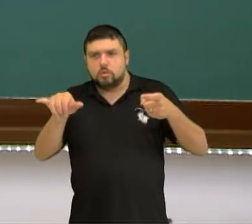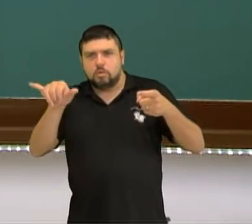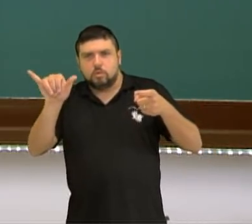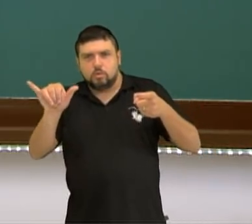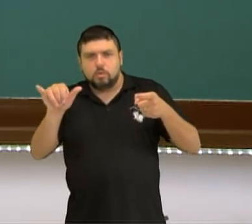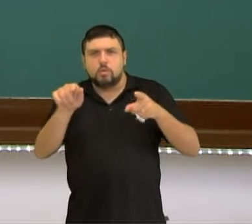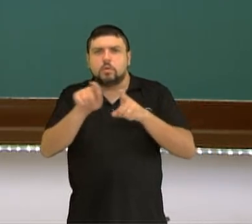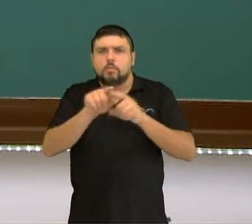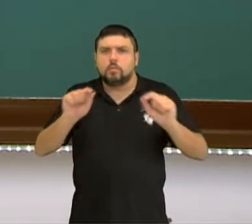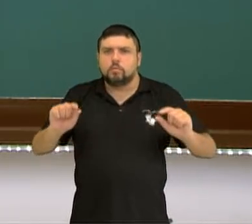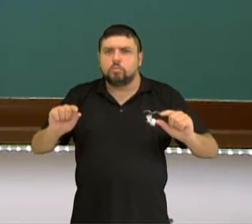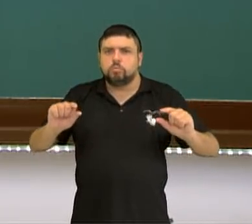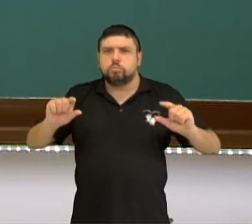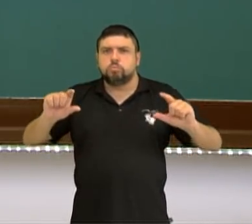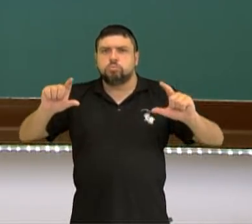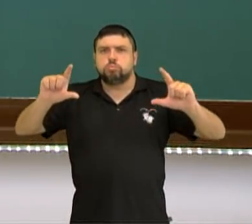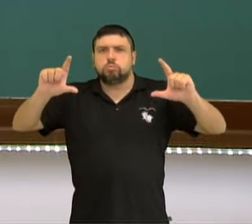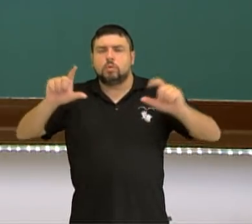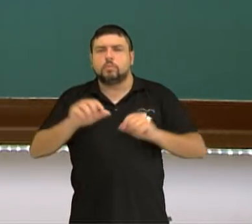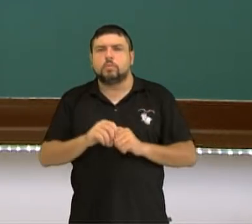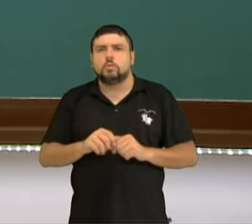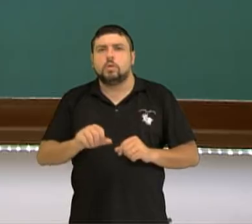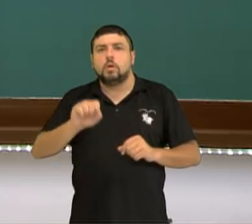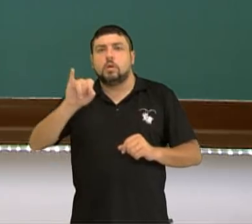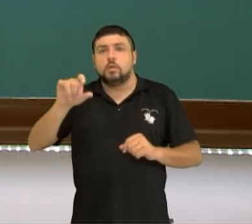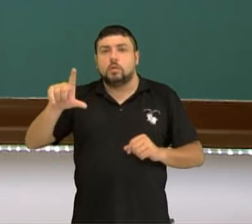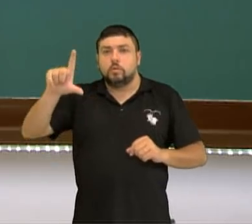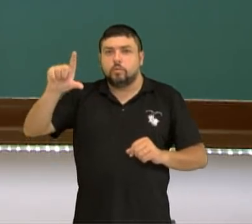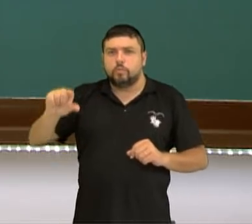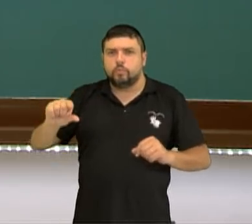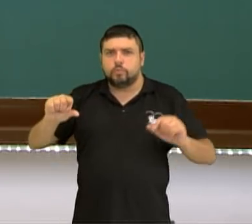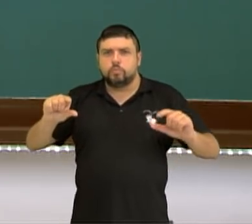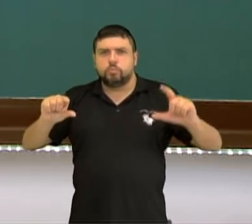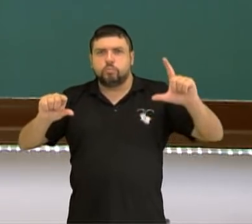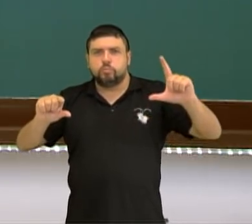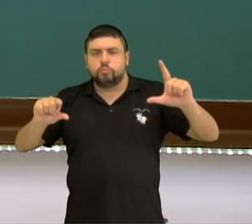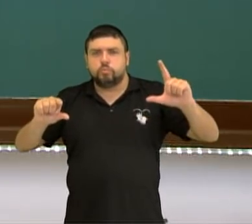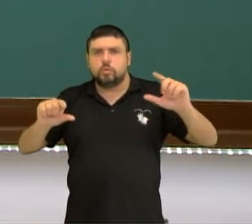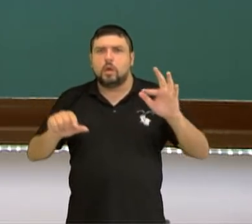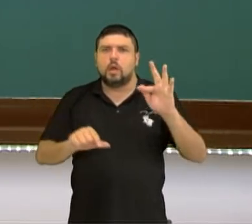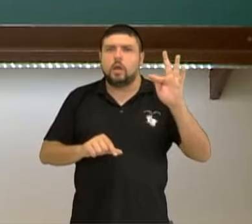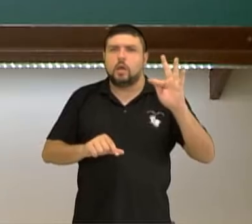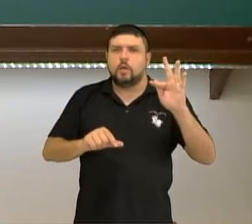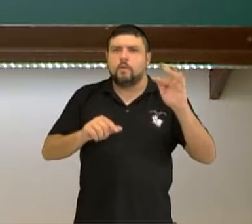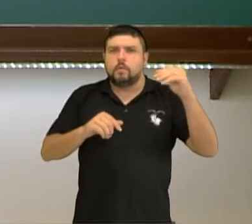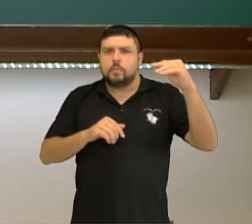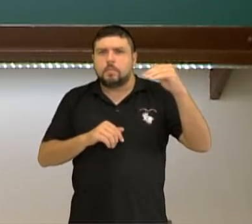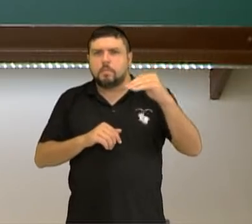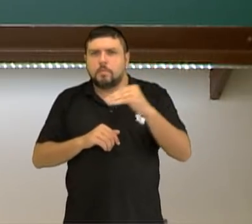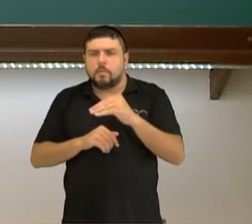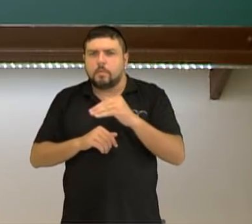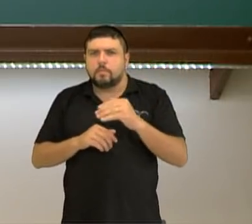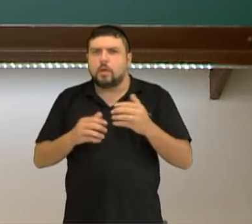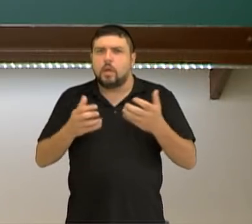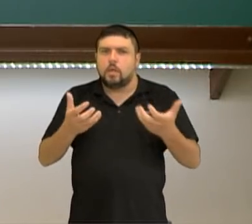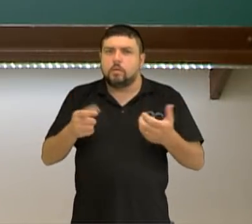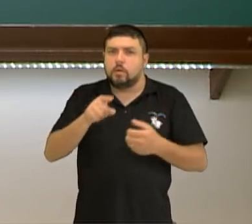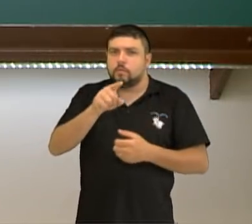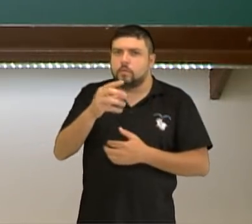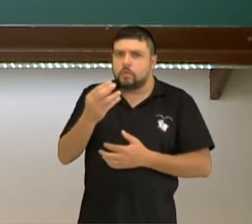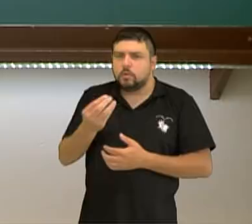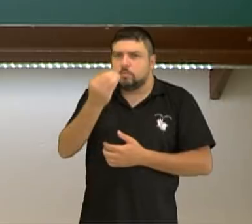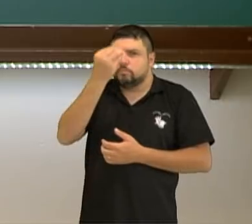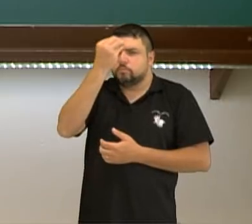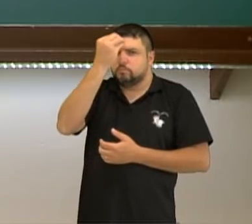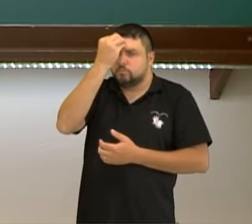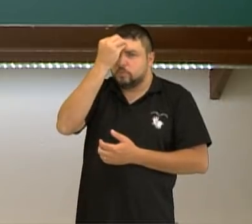cada vez maiores. Caso contrário, esta é uma função decrescente. Este é um conceito que eu quero que você grave e que